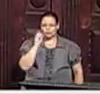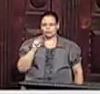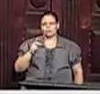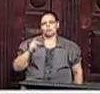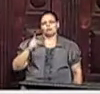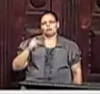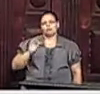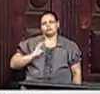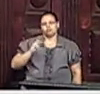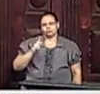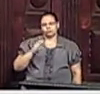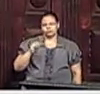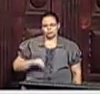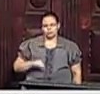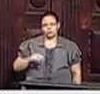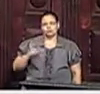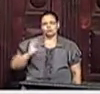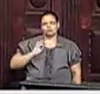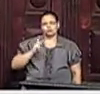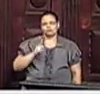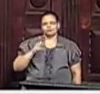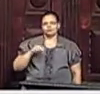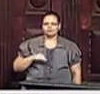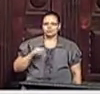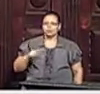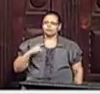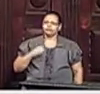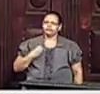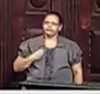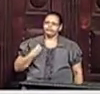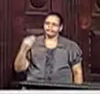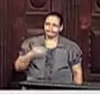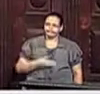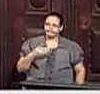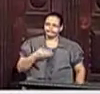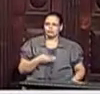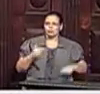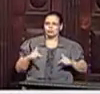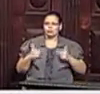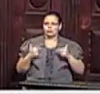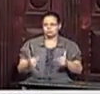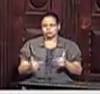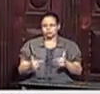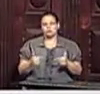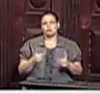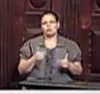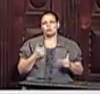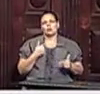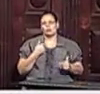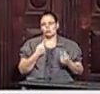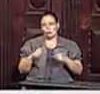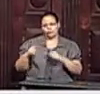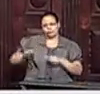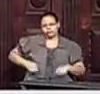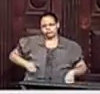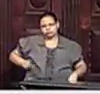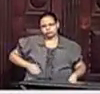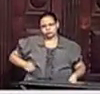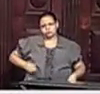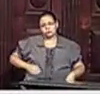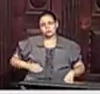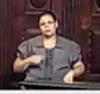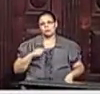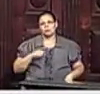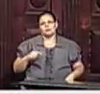Polícia Militar, que a Polícia Militar se faça mais presente, que atue de forma efetiva contra o crime organizado, ao invés